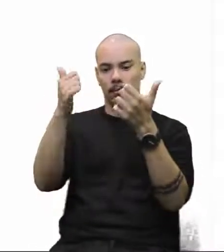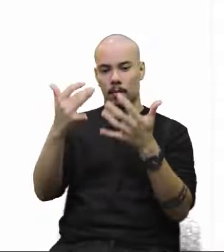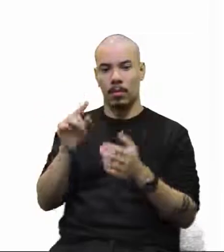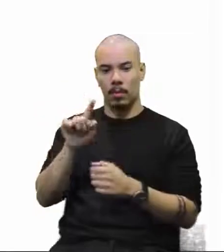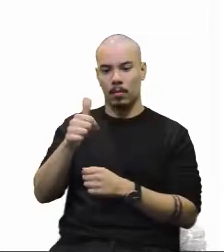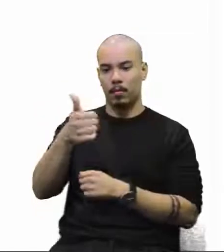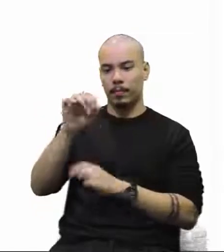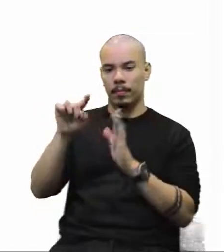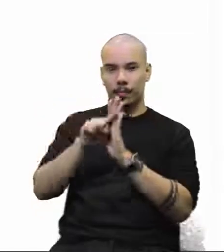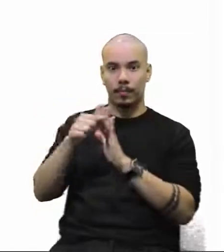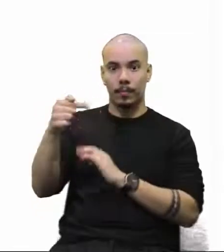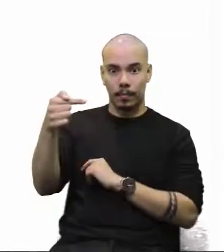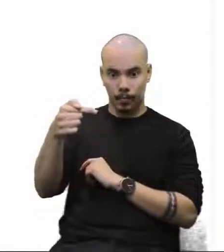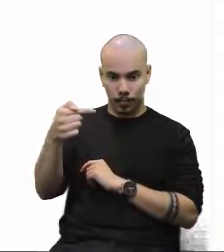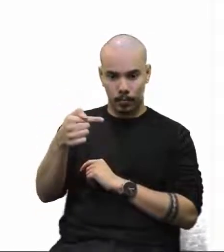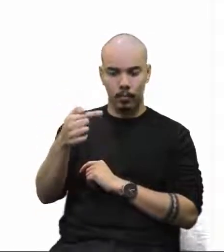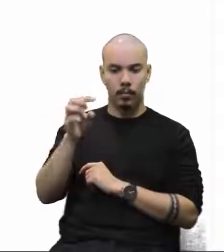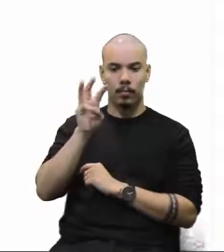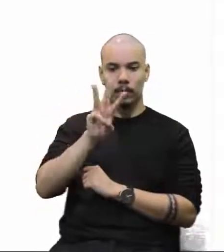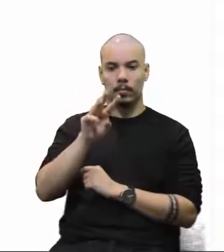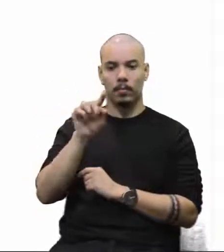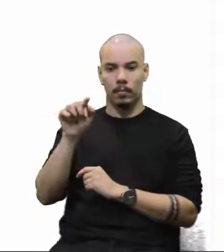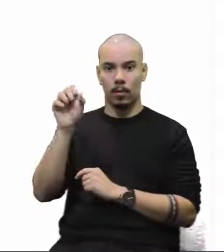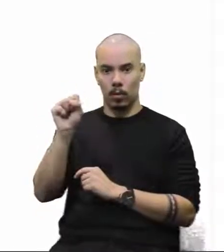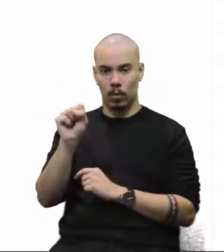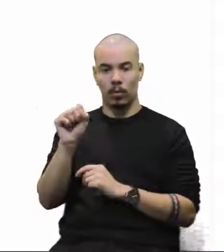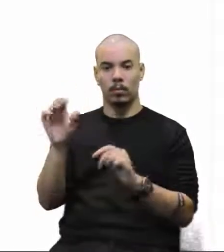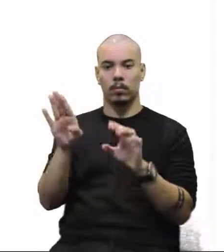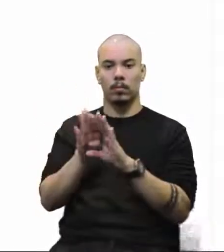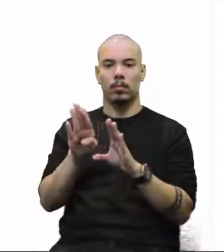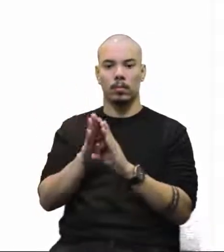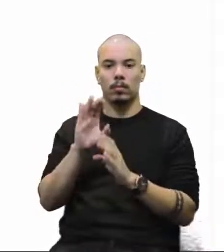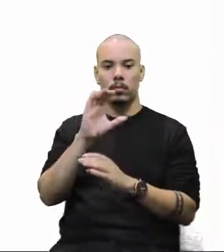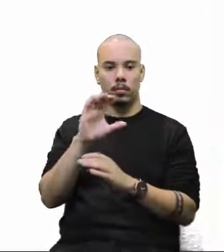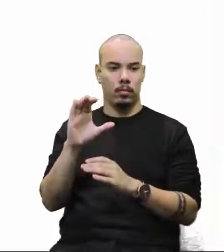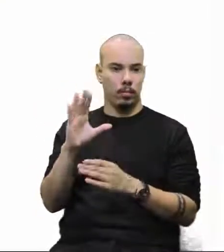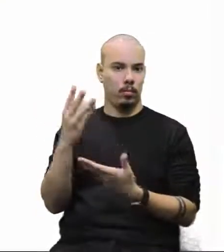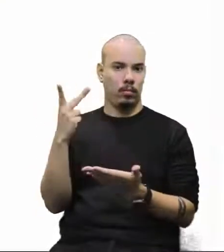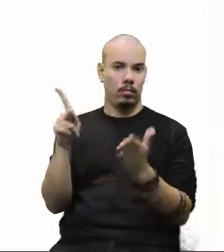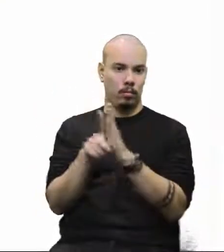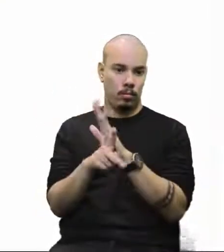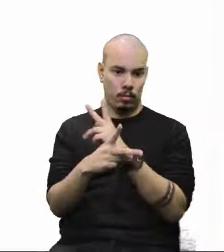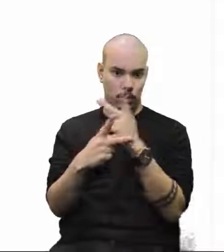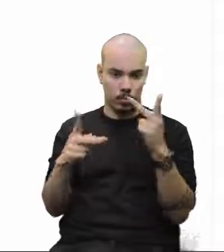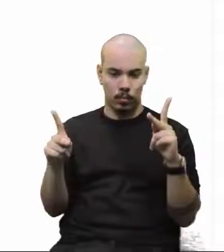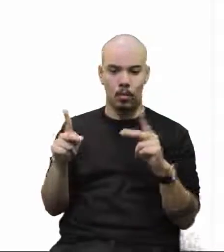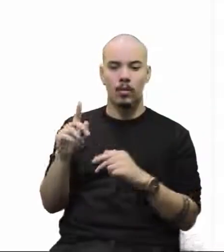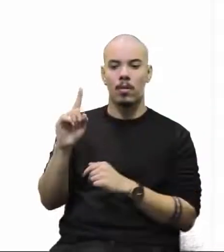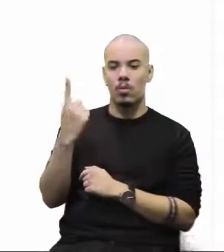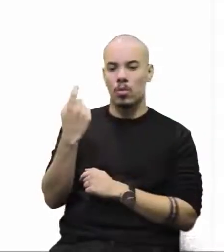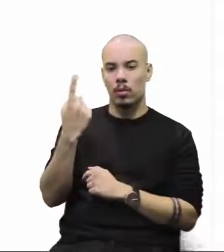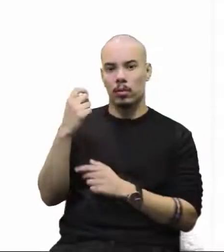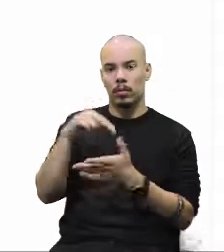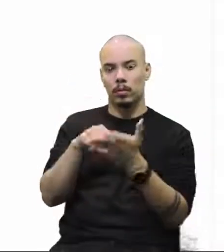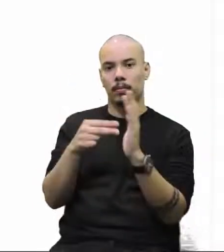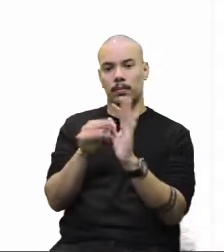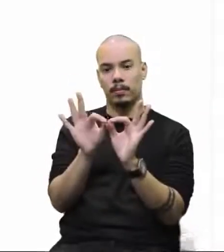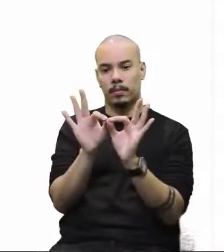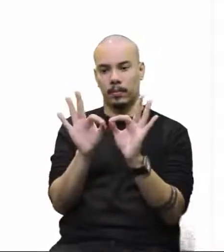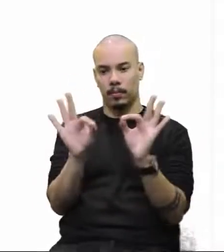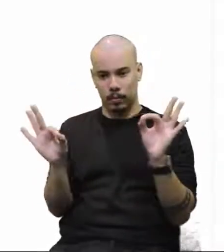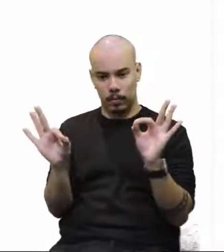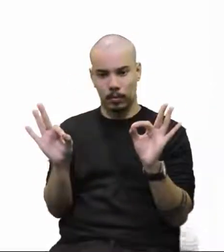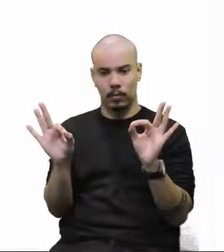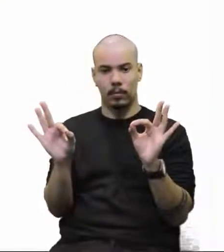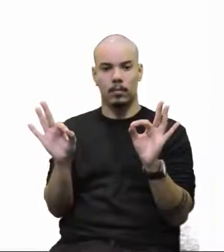vezes 10 a menos 7. 3 e 8 são as correntes elétricas dadas. 1 é a distância, que